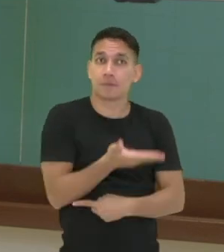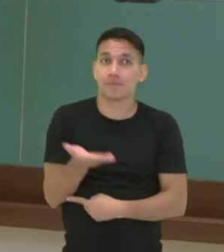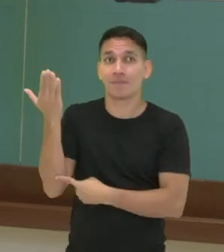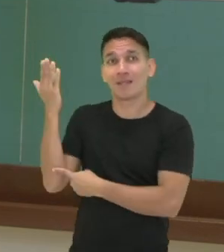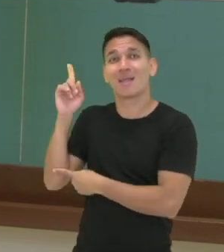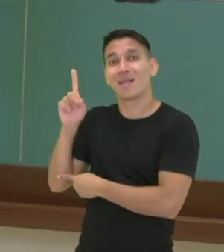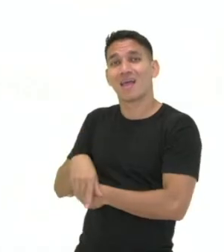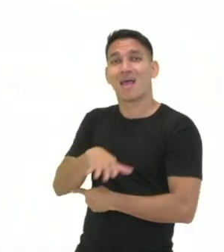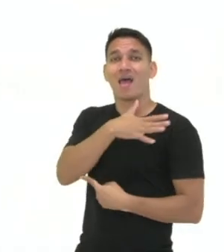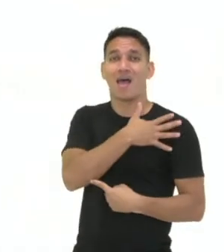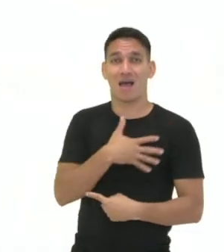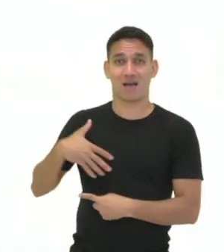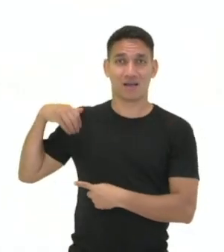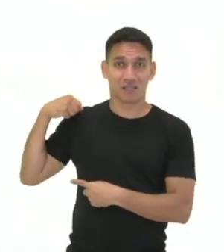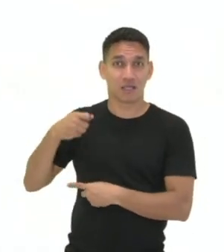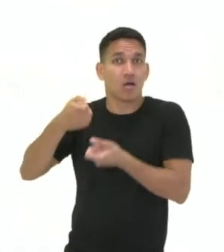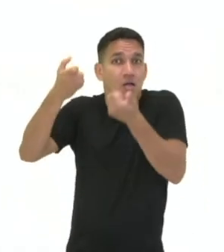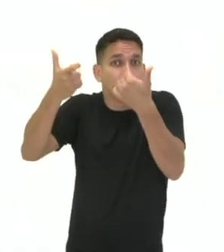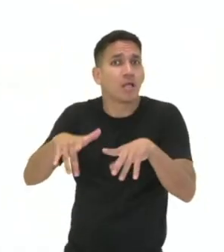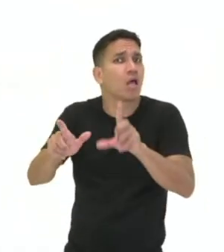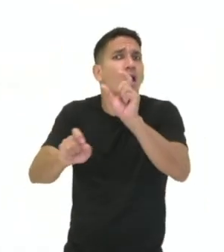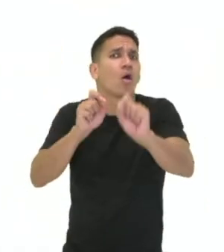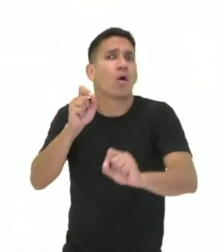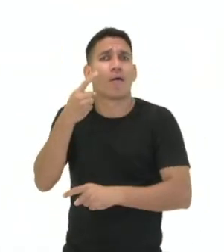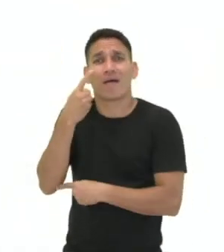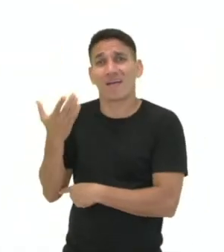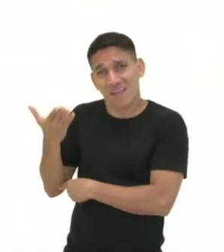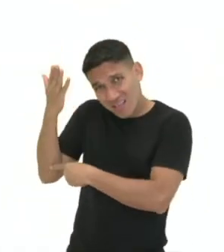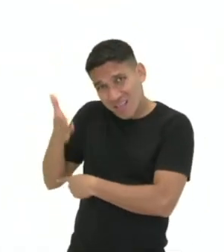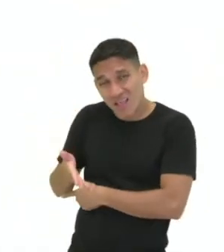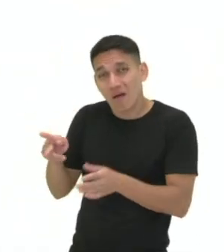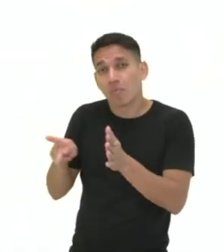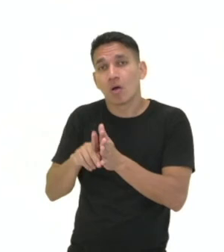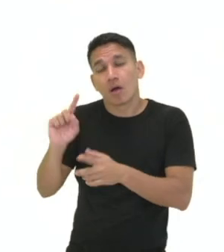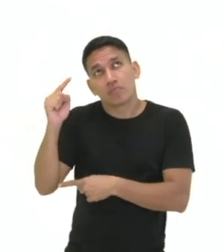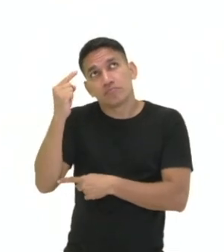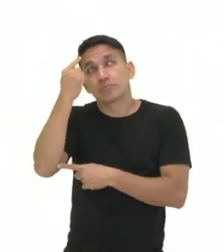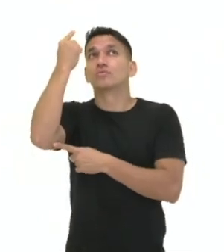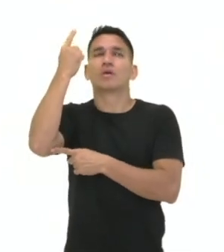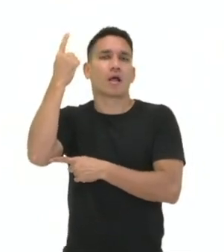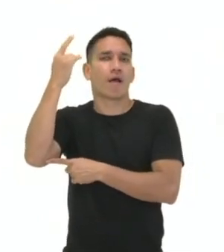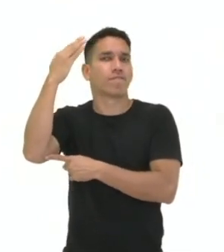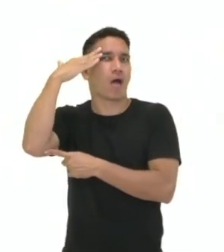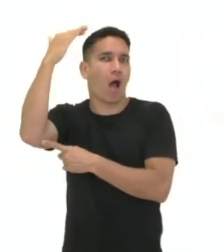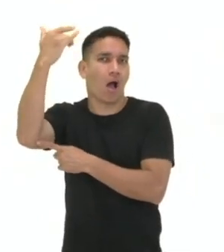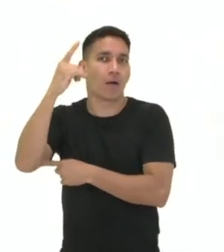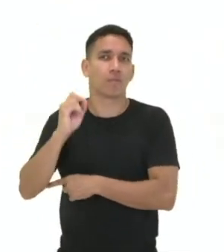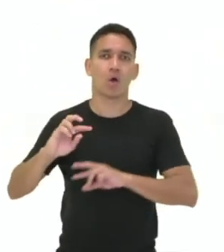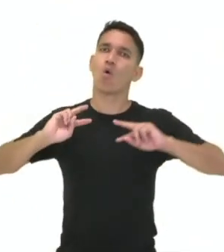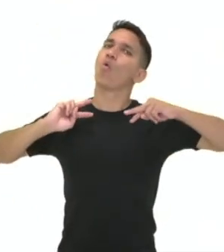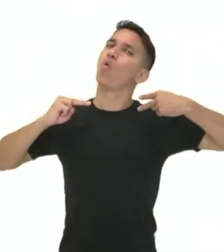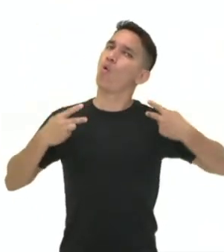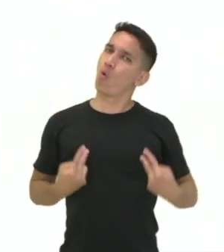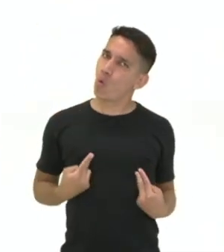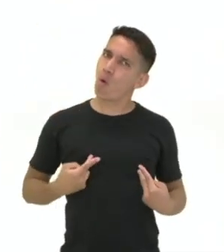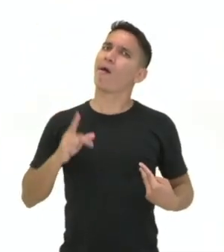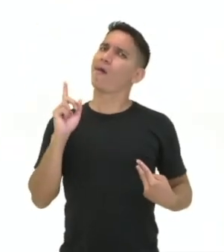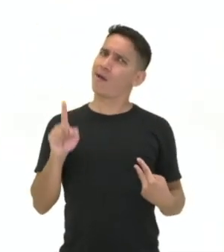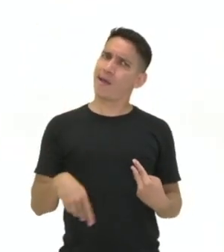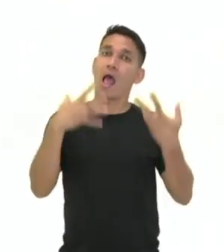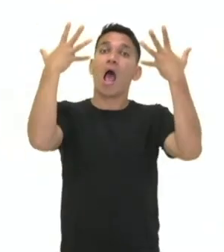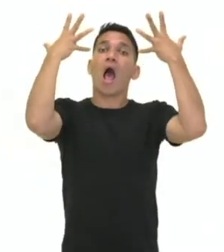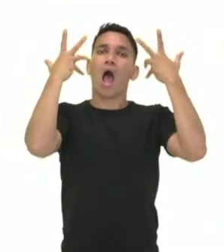foi o Aristóteles. É do Aristóteles a famosa ideia de que o homem é um